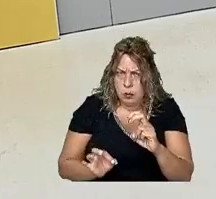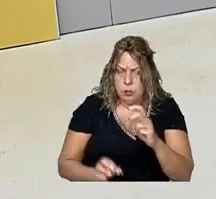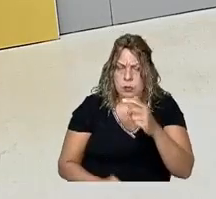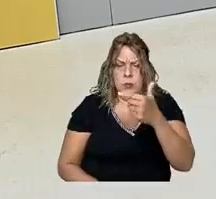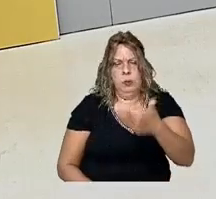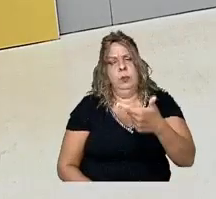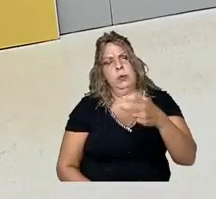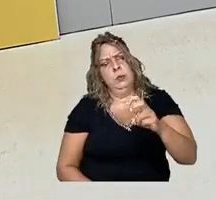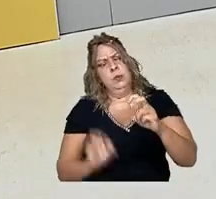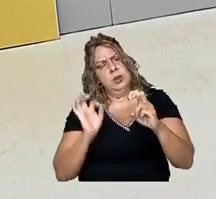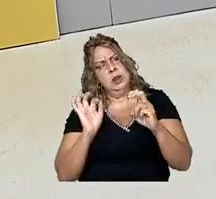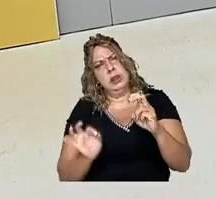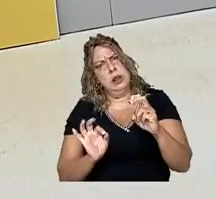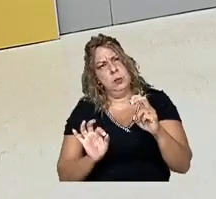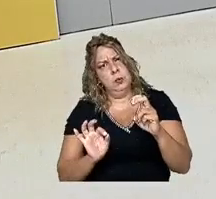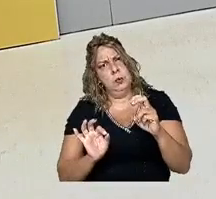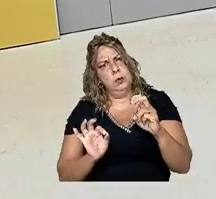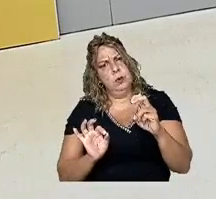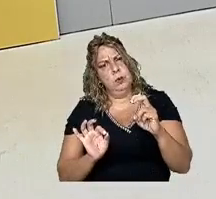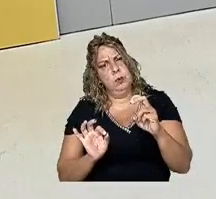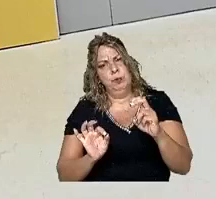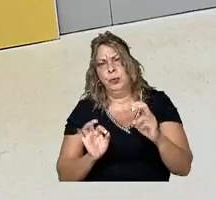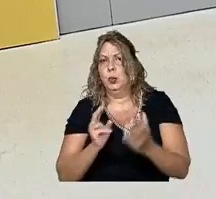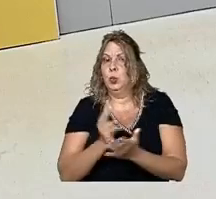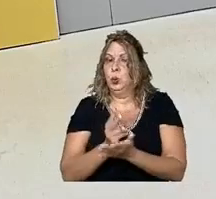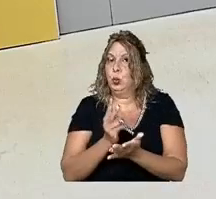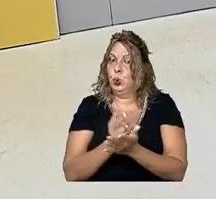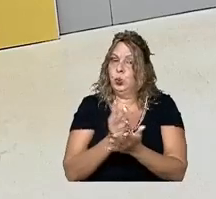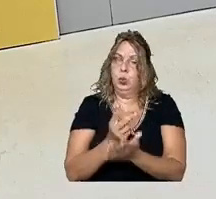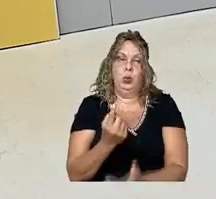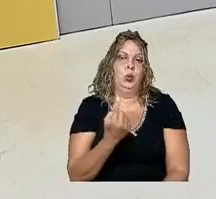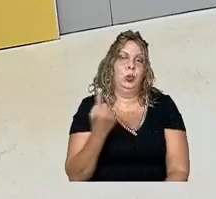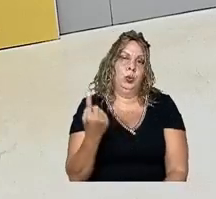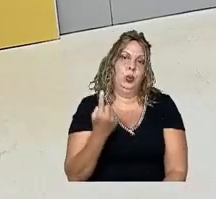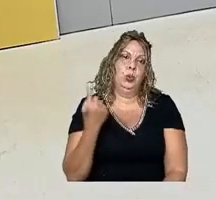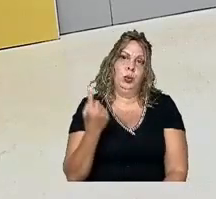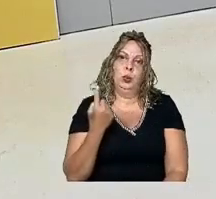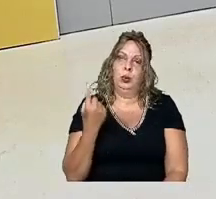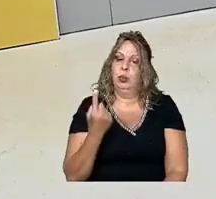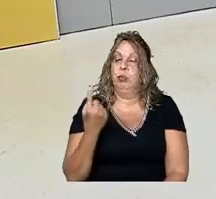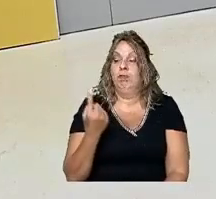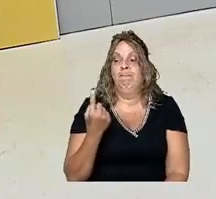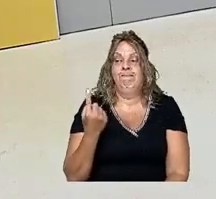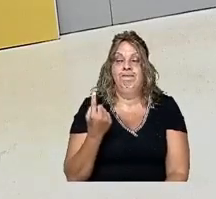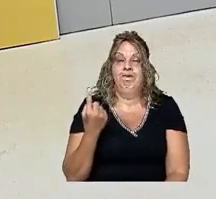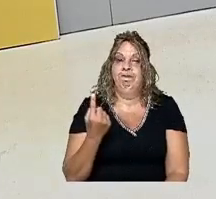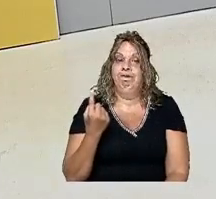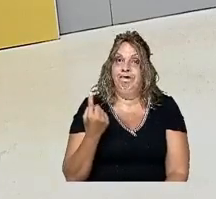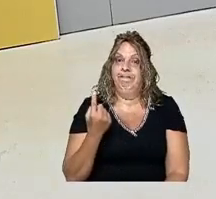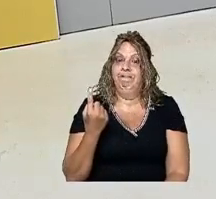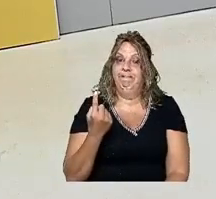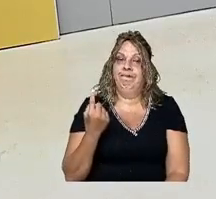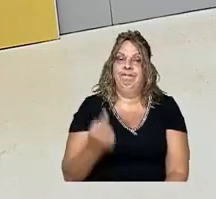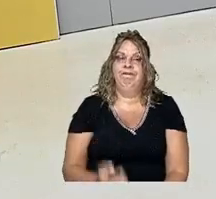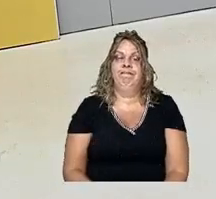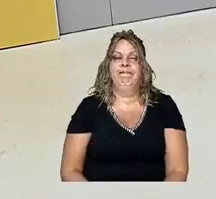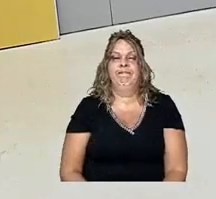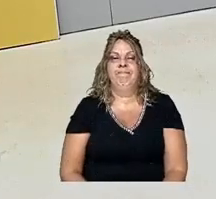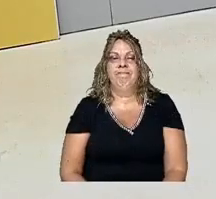Saiu a linha 25. 25. Continua sozinho. E claro,